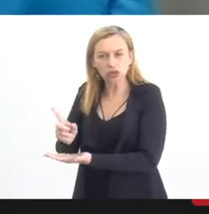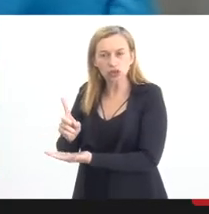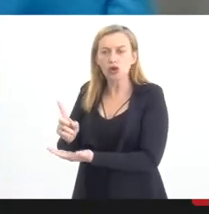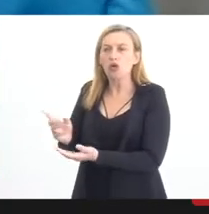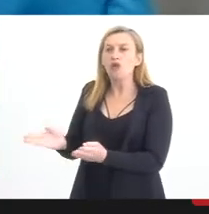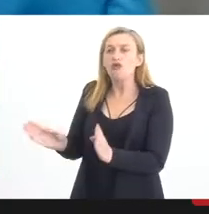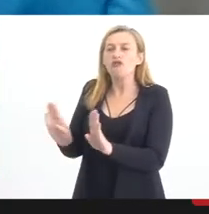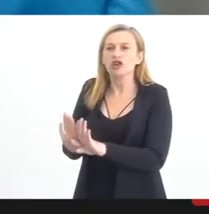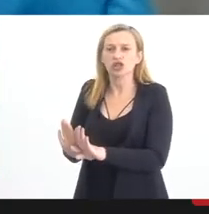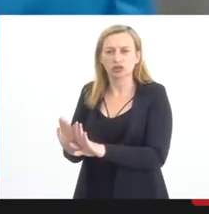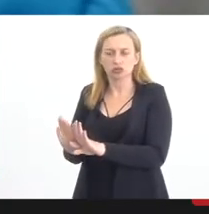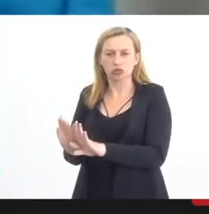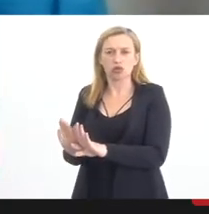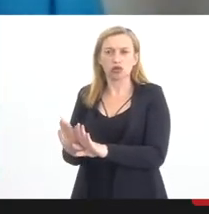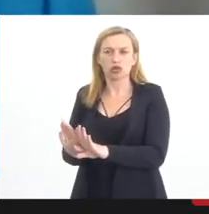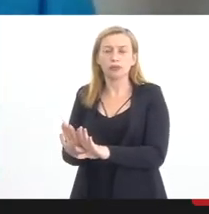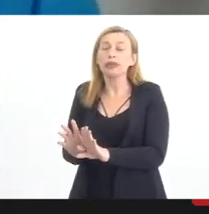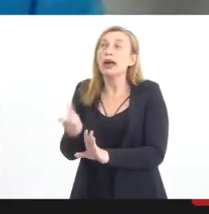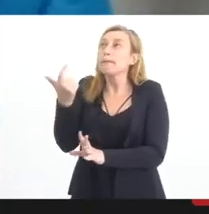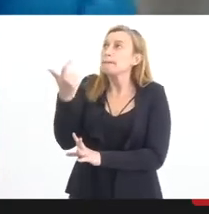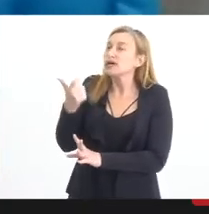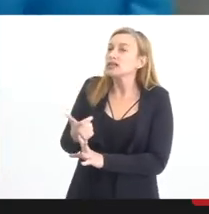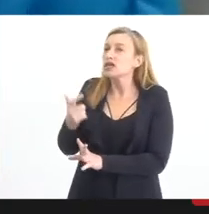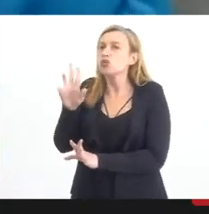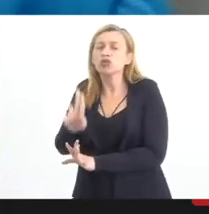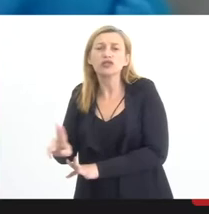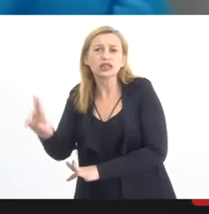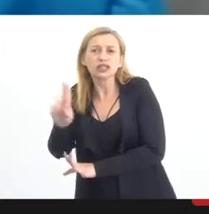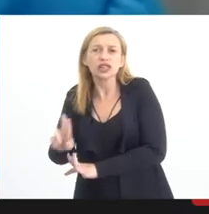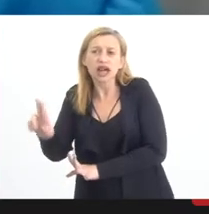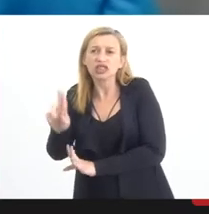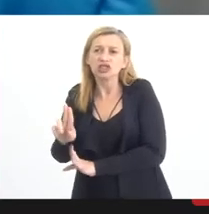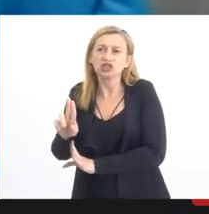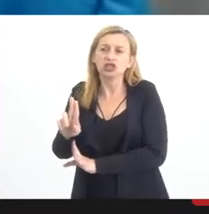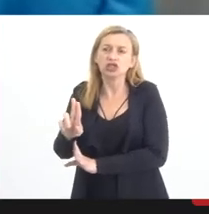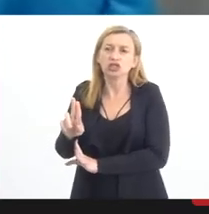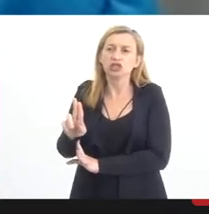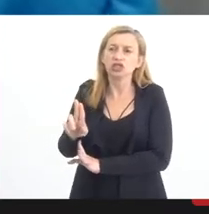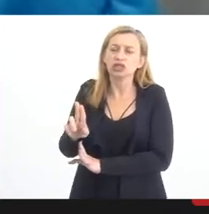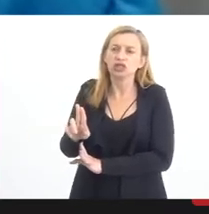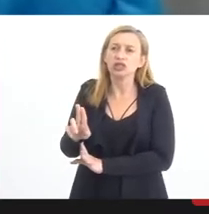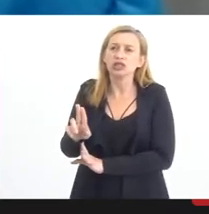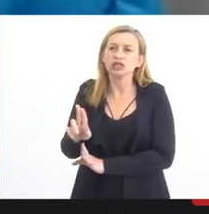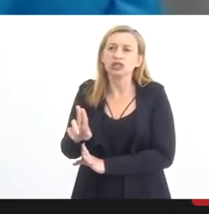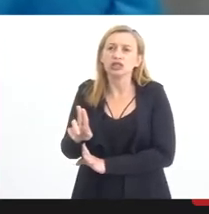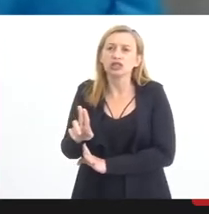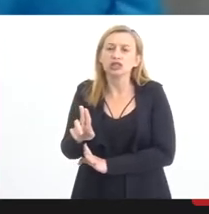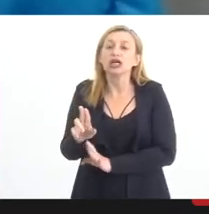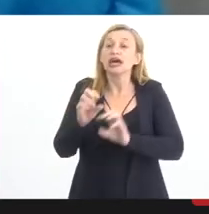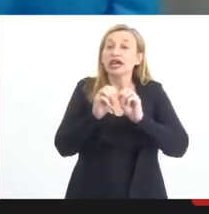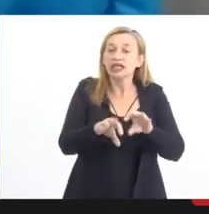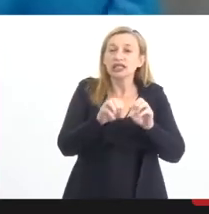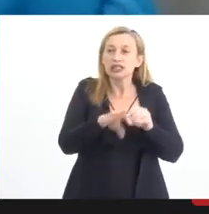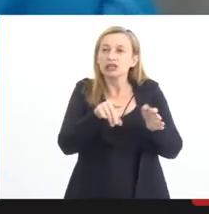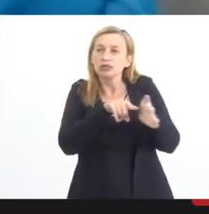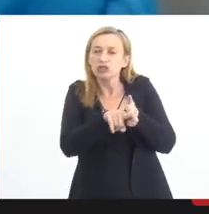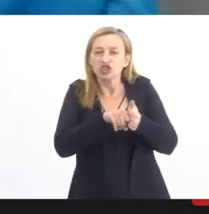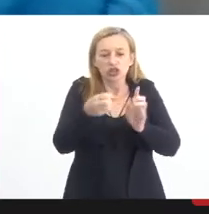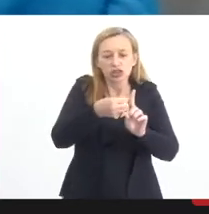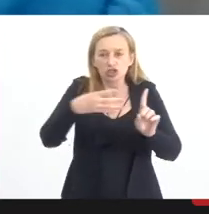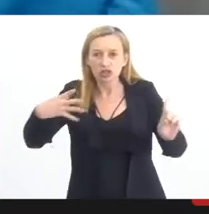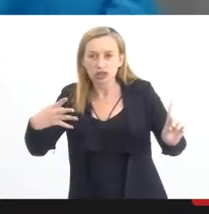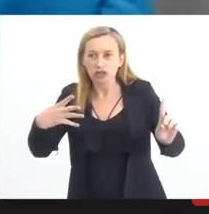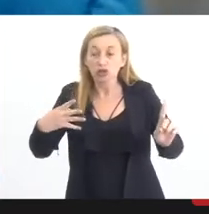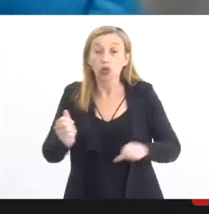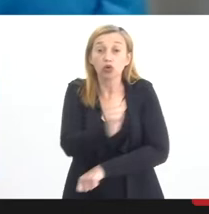portas para ser uma universidade que faça plenamente ensino, pesquisa e extensão.